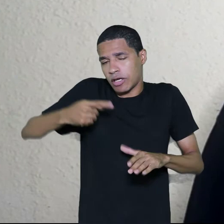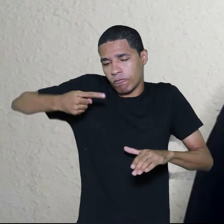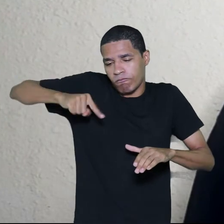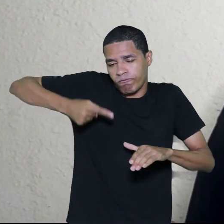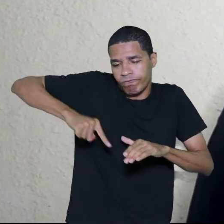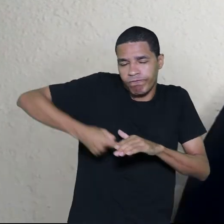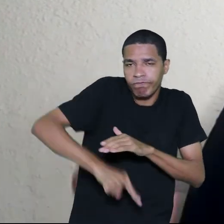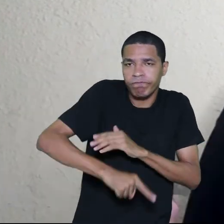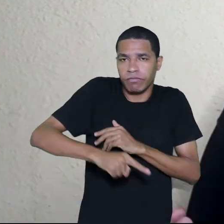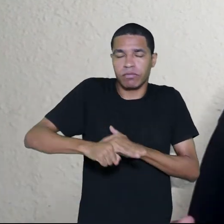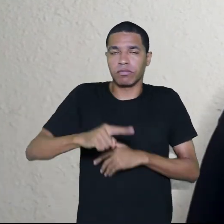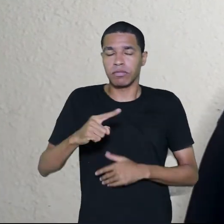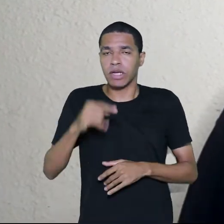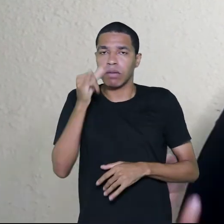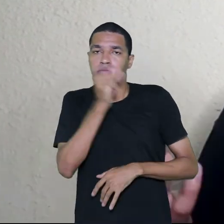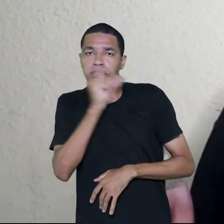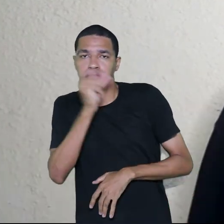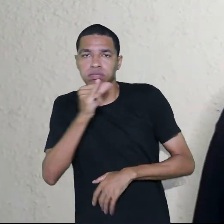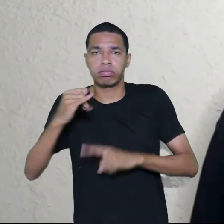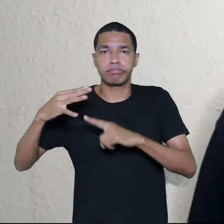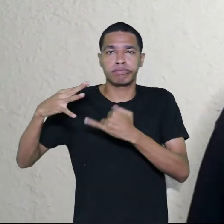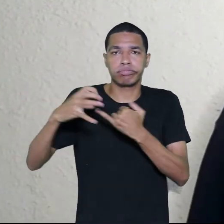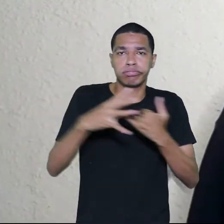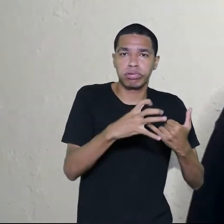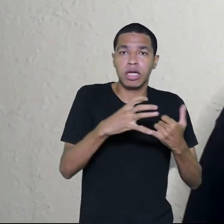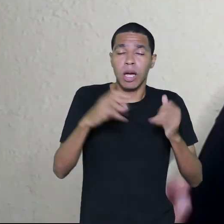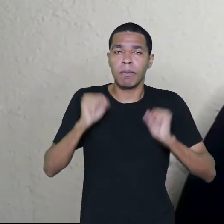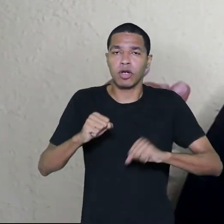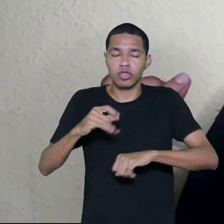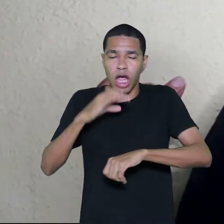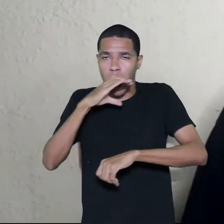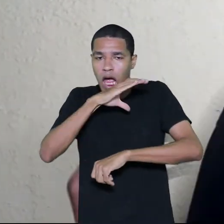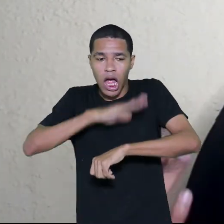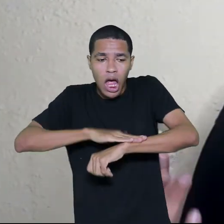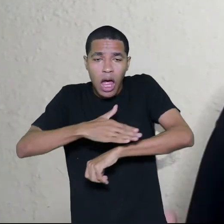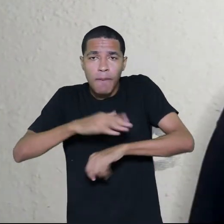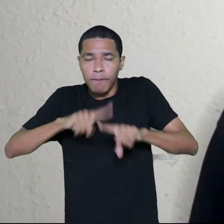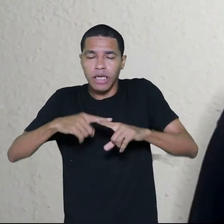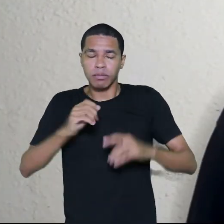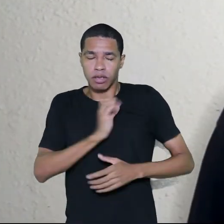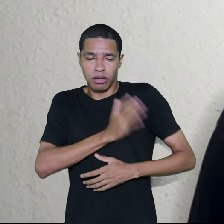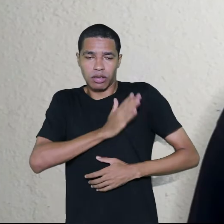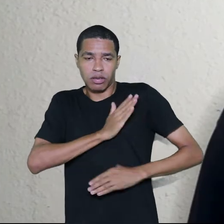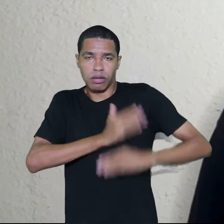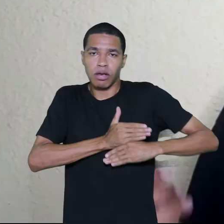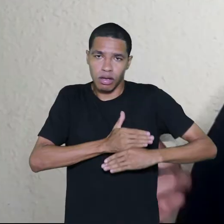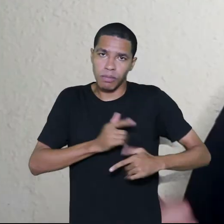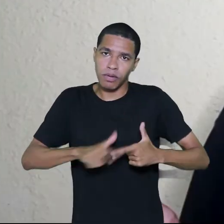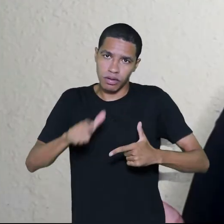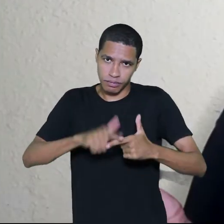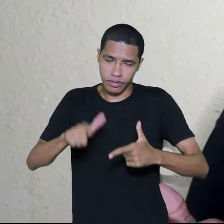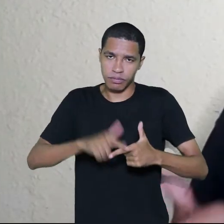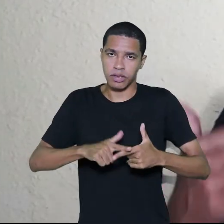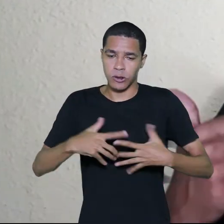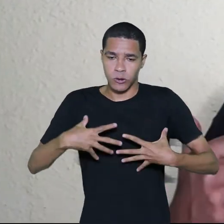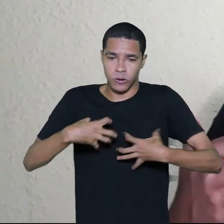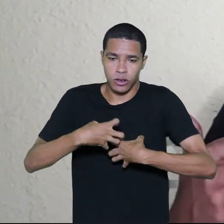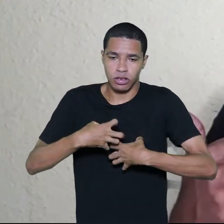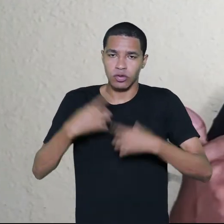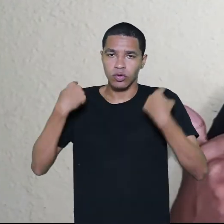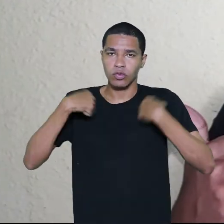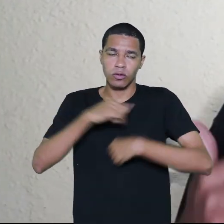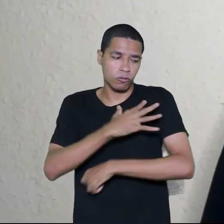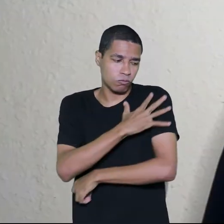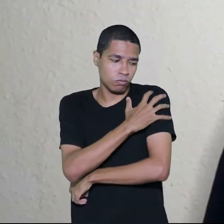intensidade dessa corrente. A depender, pode causar só uma queimadura ou pode até mesmo gerar paradas cardíacas e juntamente com